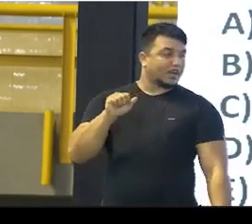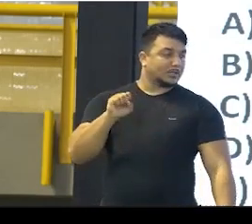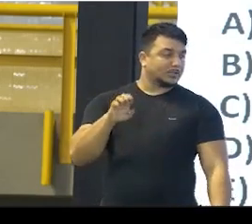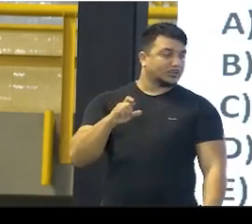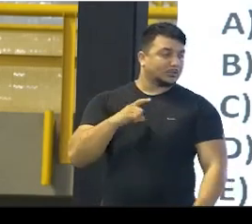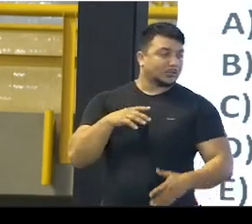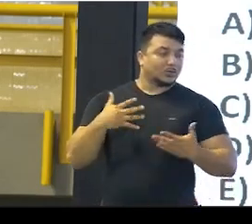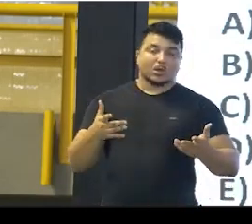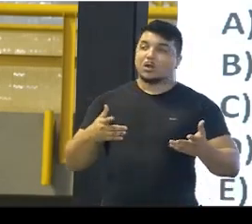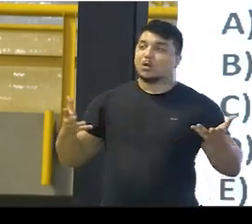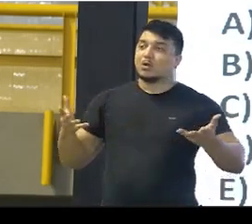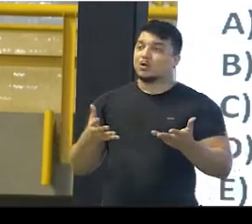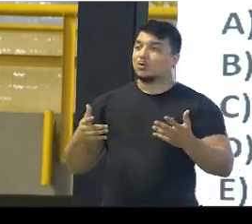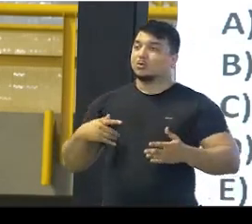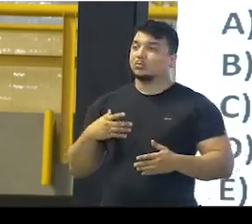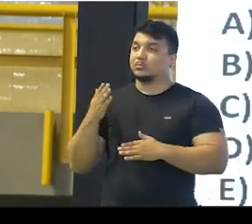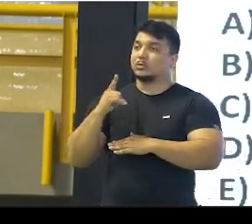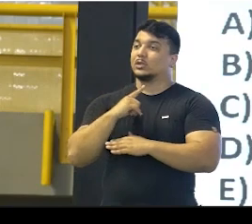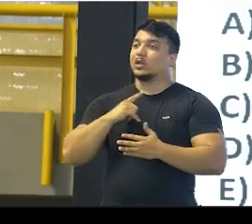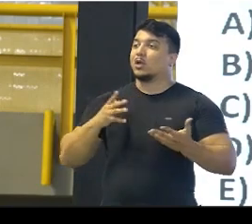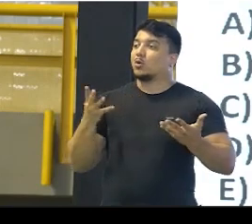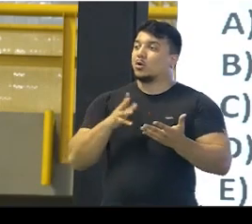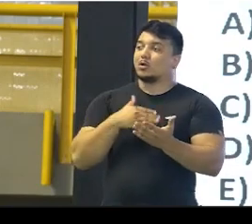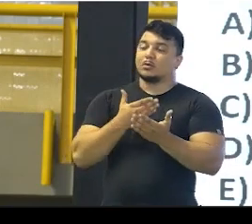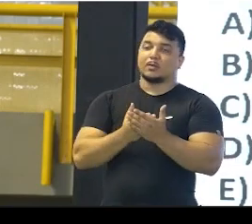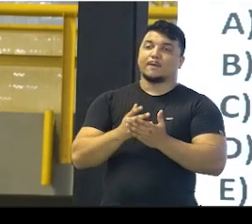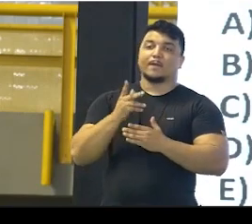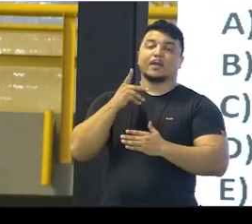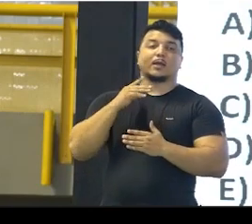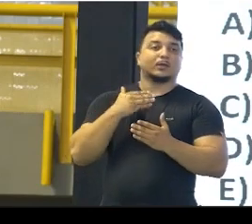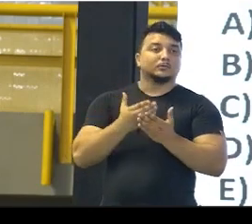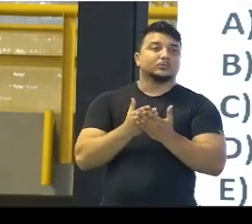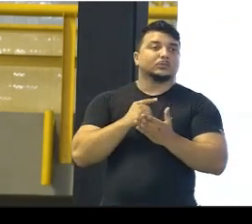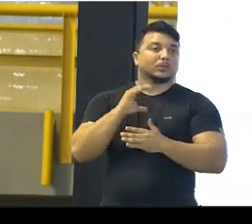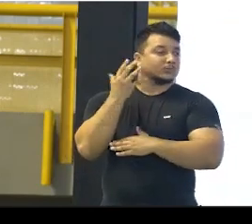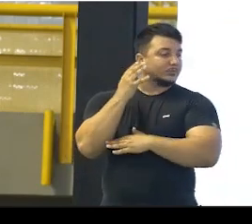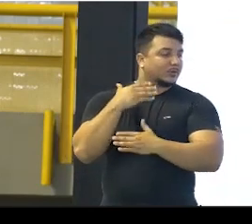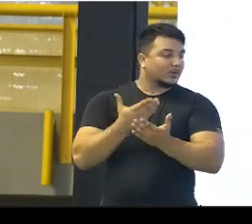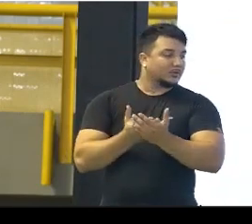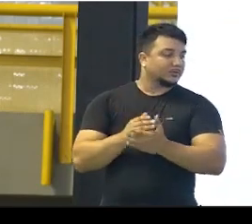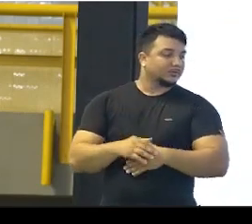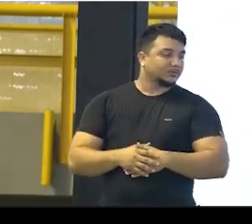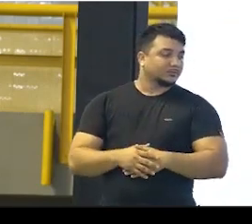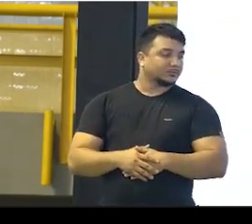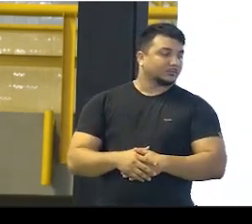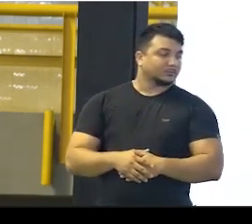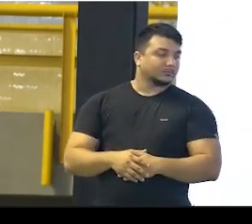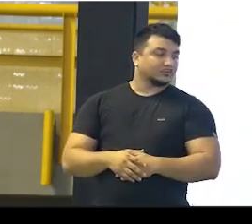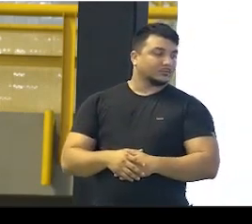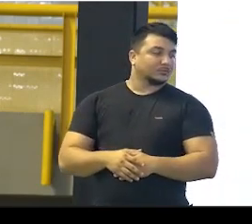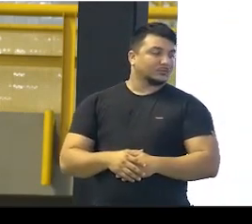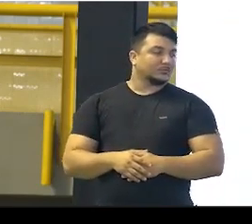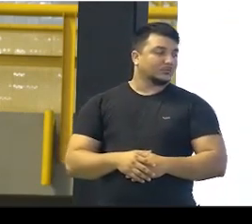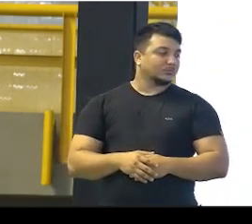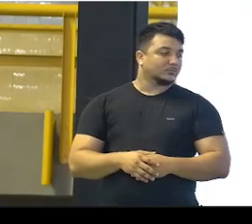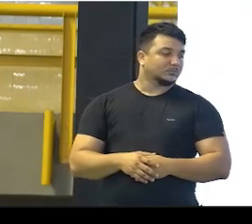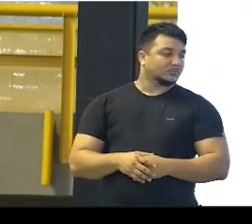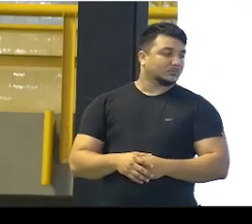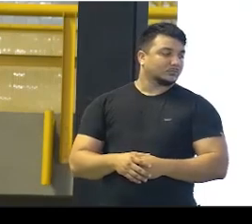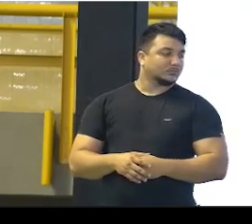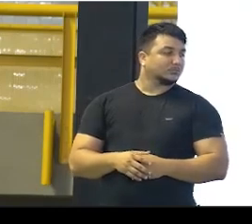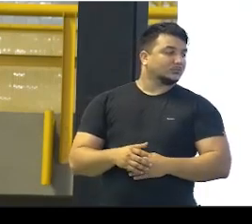você compra tem 200 metros. Ora, se eu pegar 1.700 e dividir por 1.200, vai